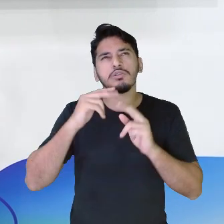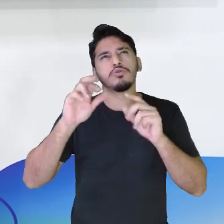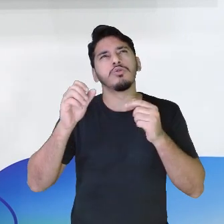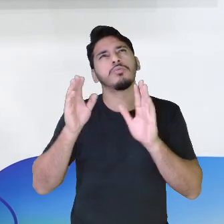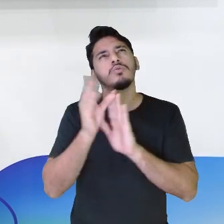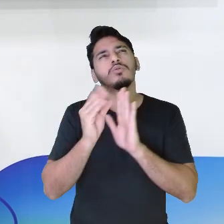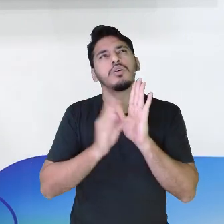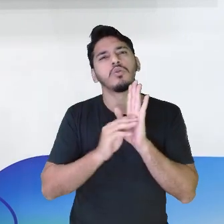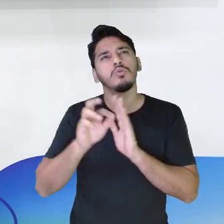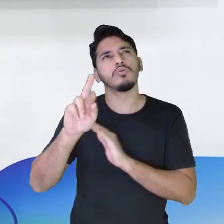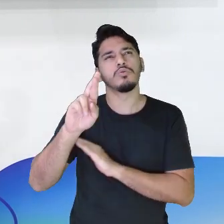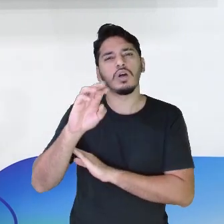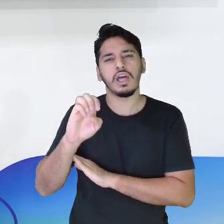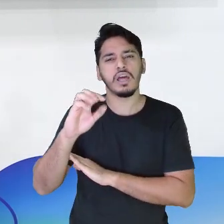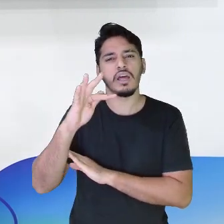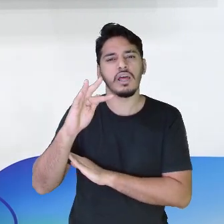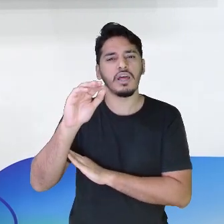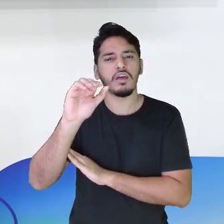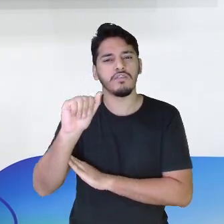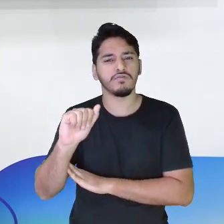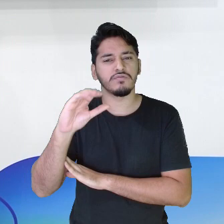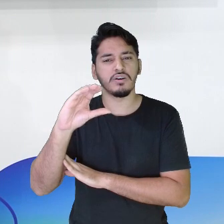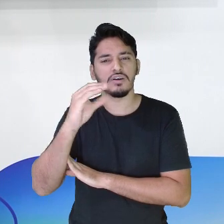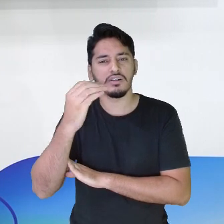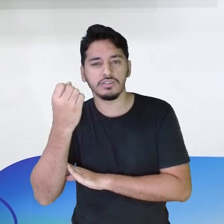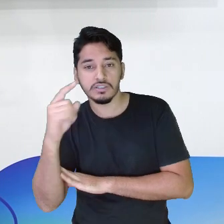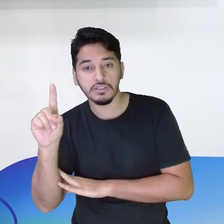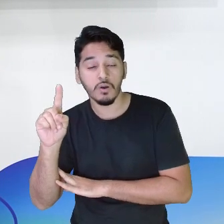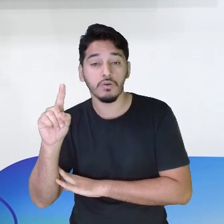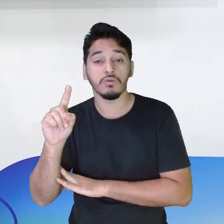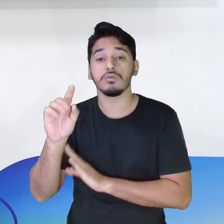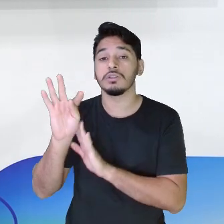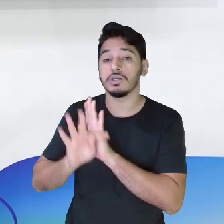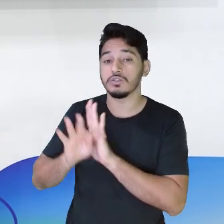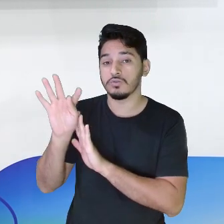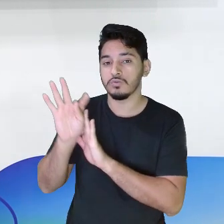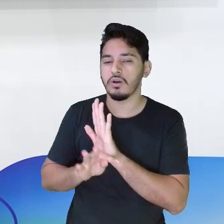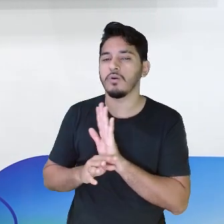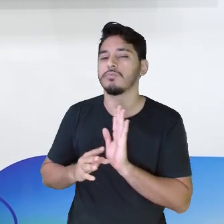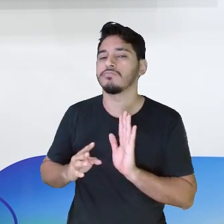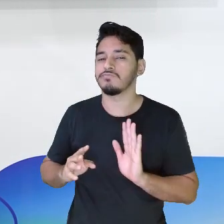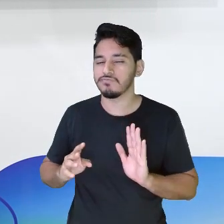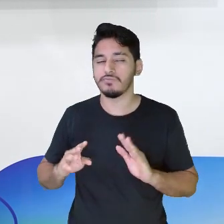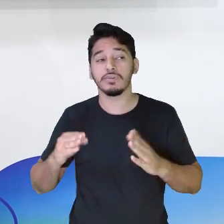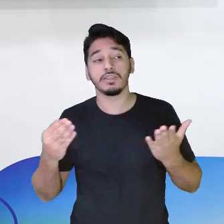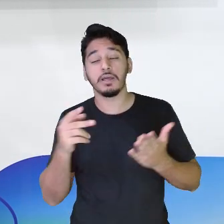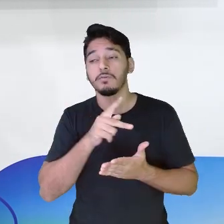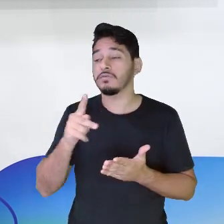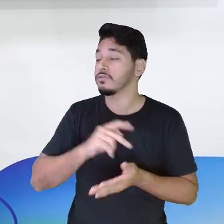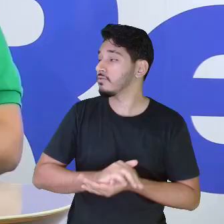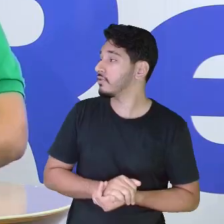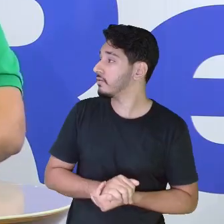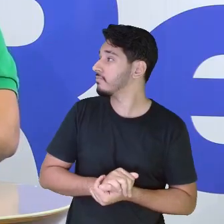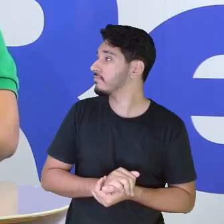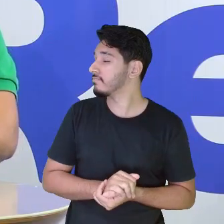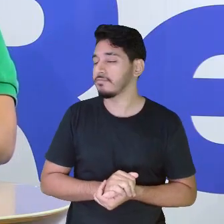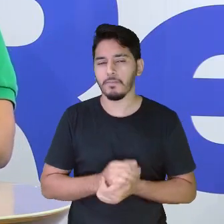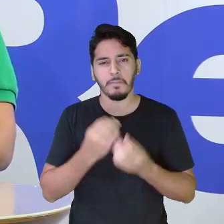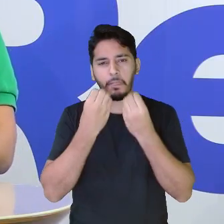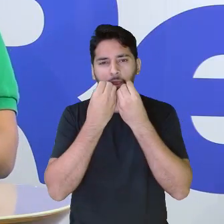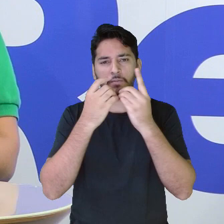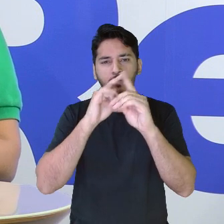e ainda trouxe aquele ritmo maravilhoso que eu particularmente adoro. E aí, professora? E aí, bom